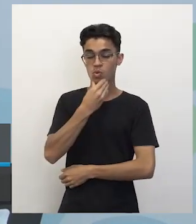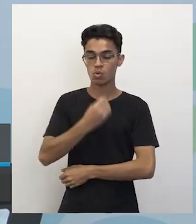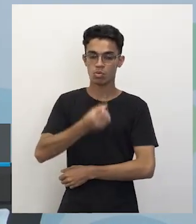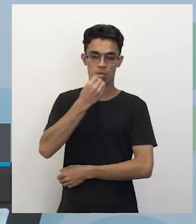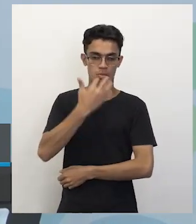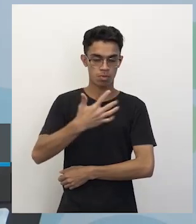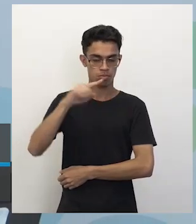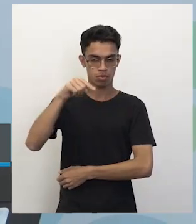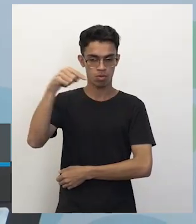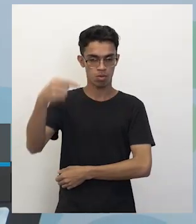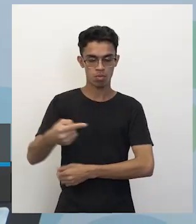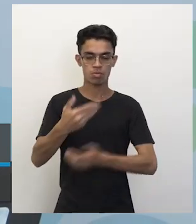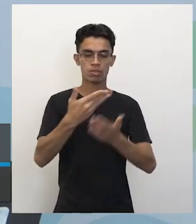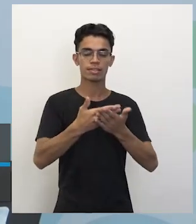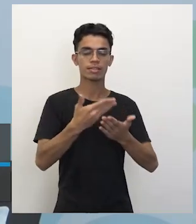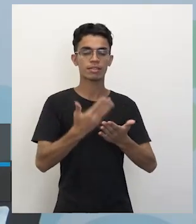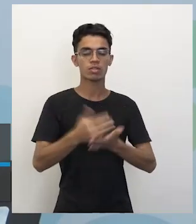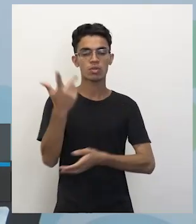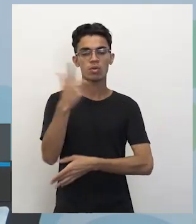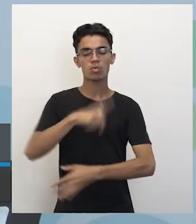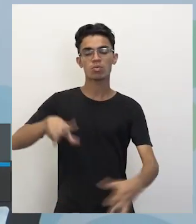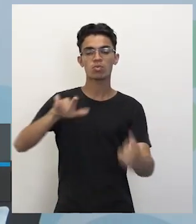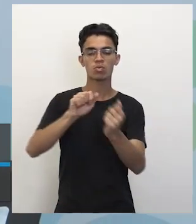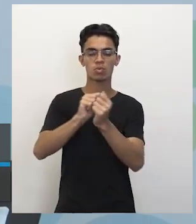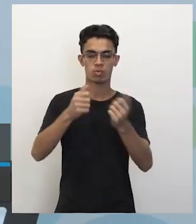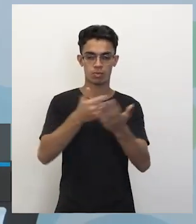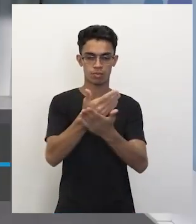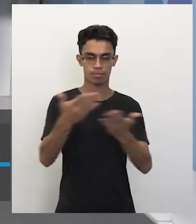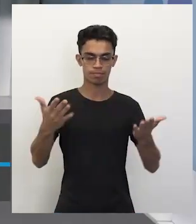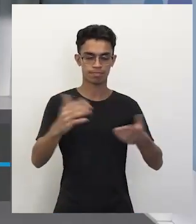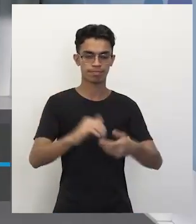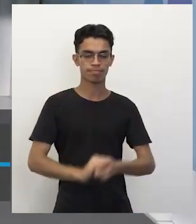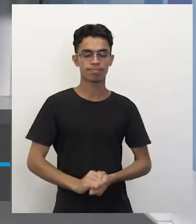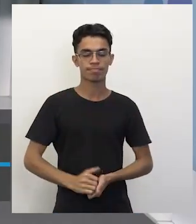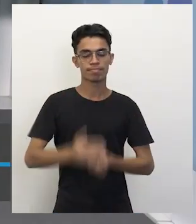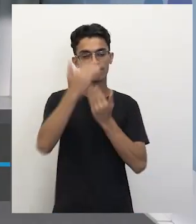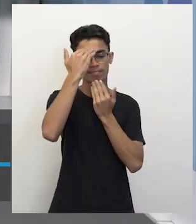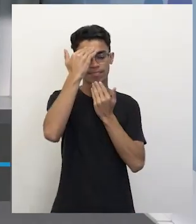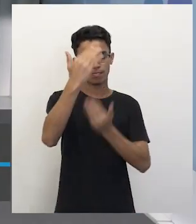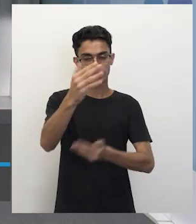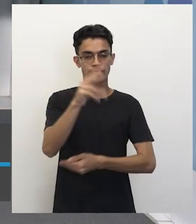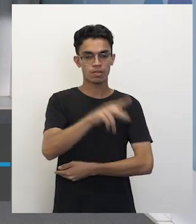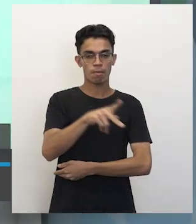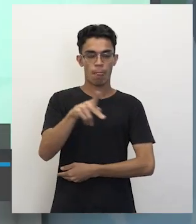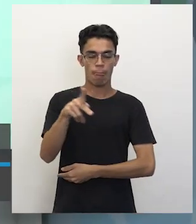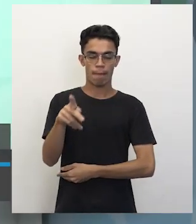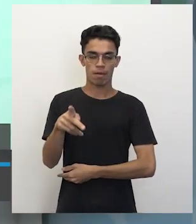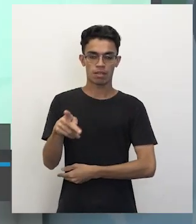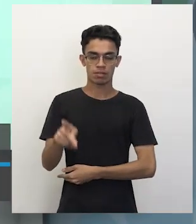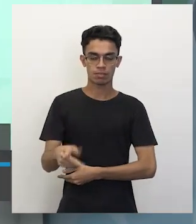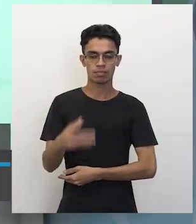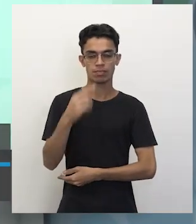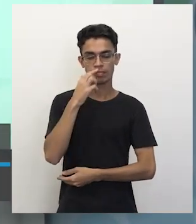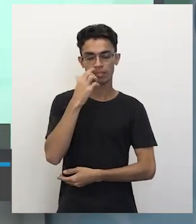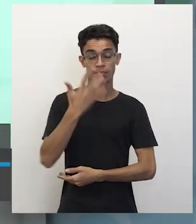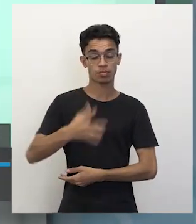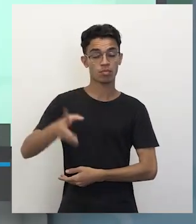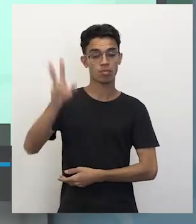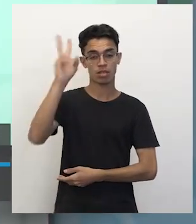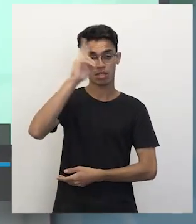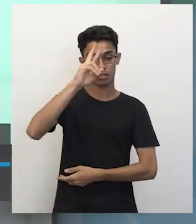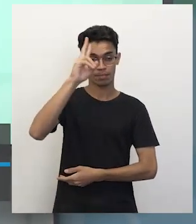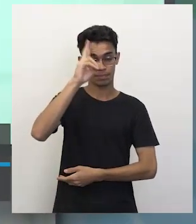já estará aqui de novo com vocês, ok? Vamos lá, Ed? Oba, obrigado, professora. Então, assim, né? Lembrando